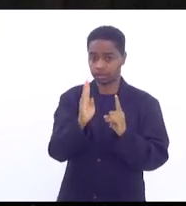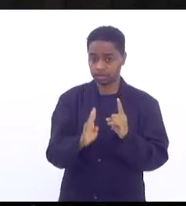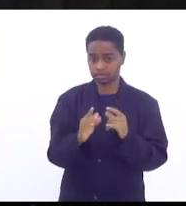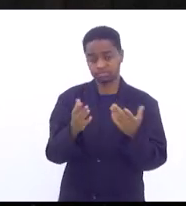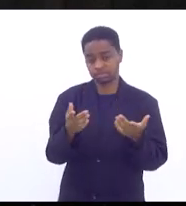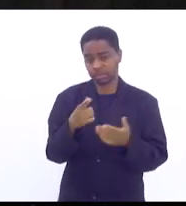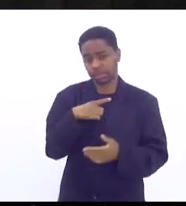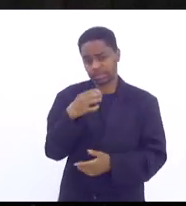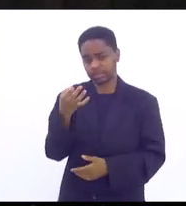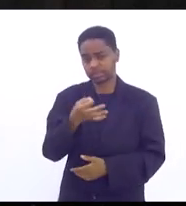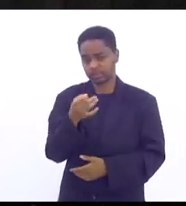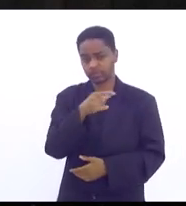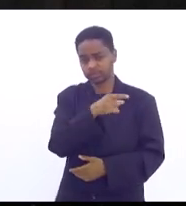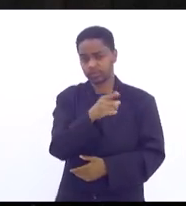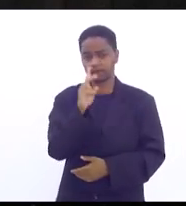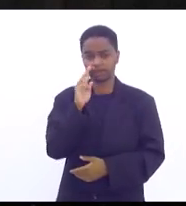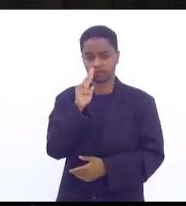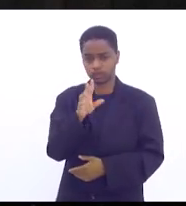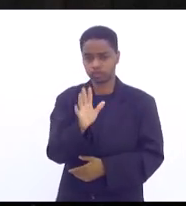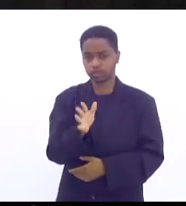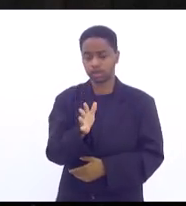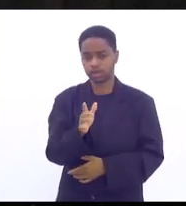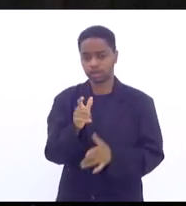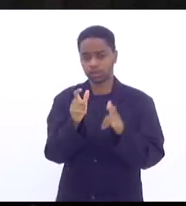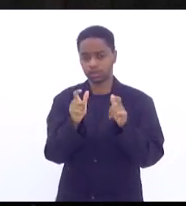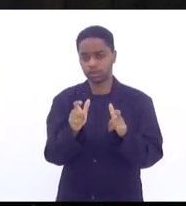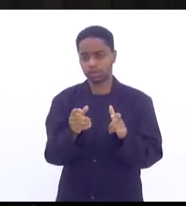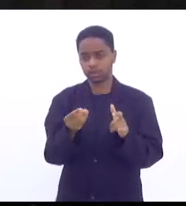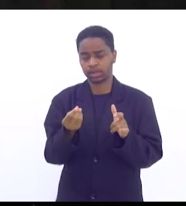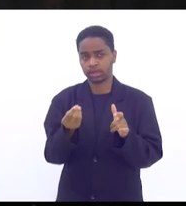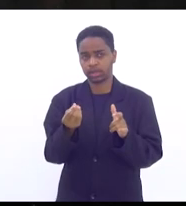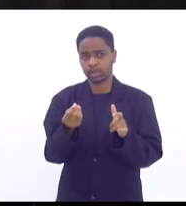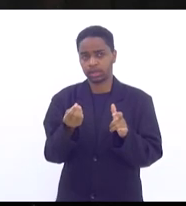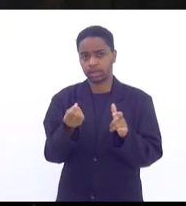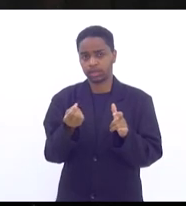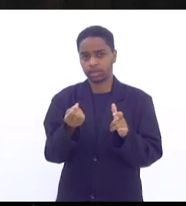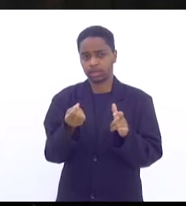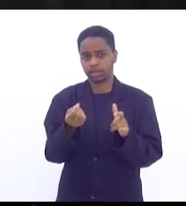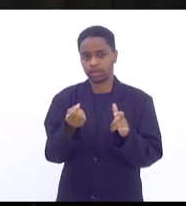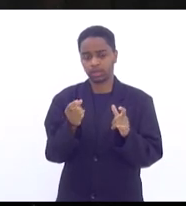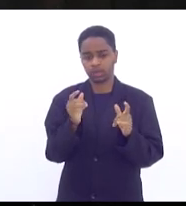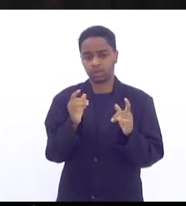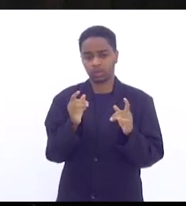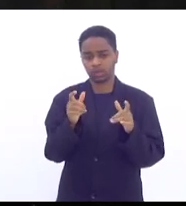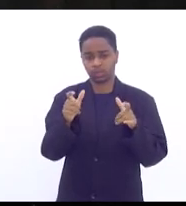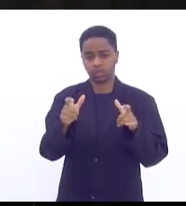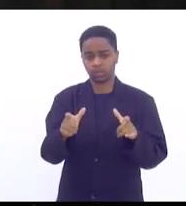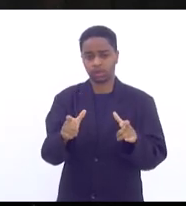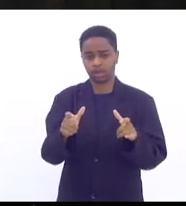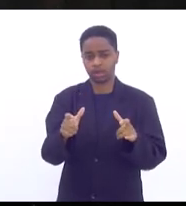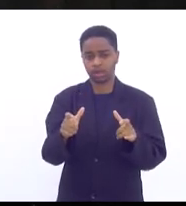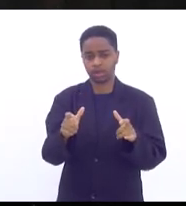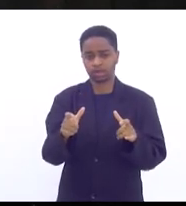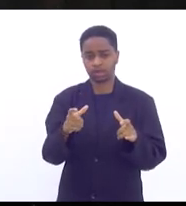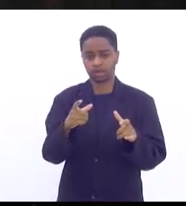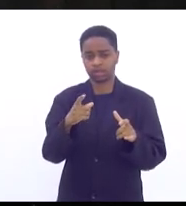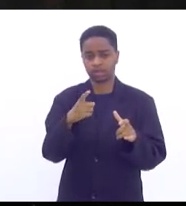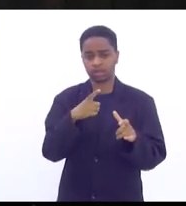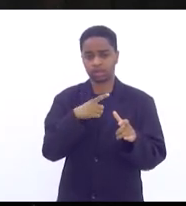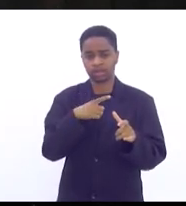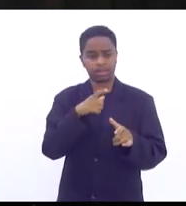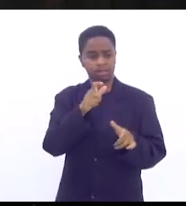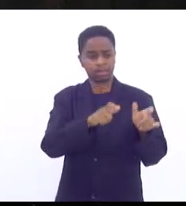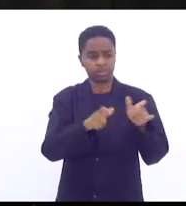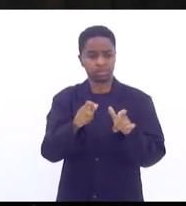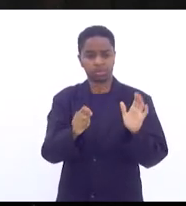com certeza, por aquele é um trecho da Avenida Brasil repleto de